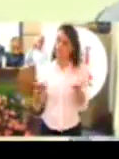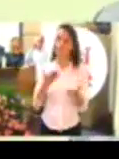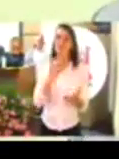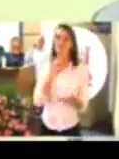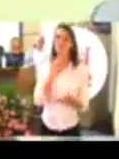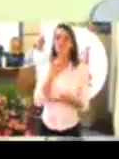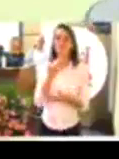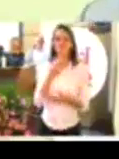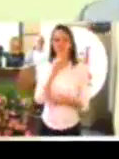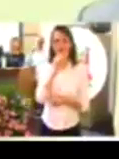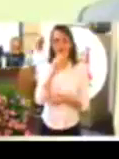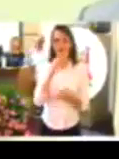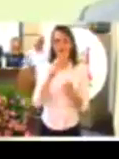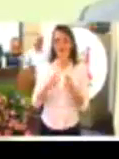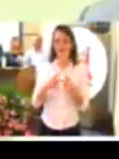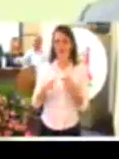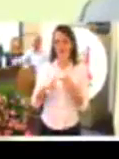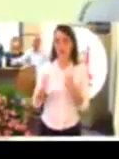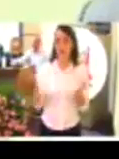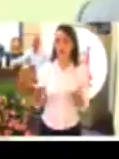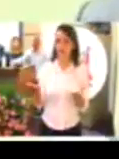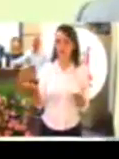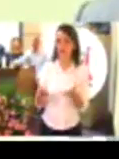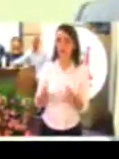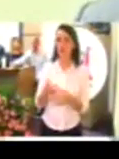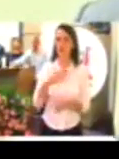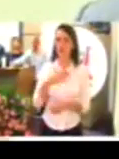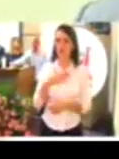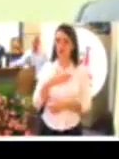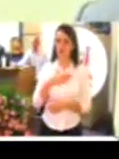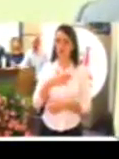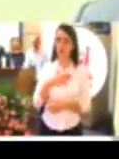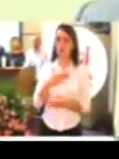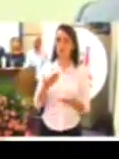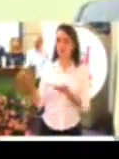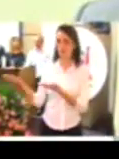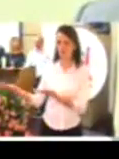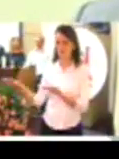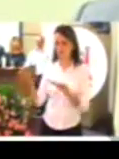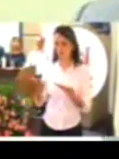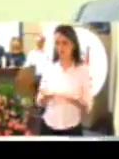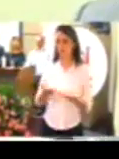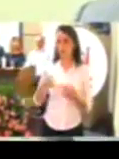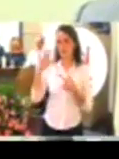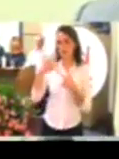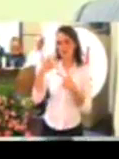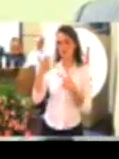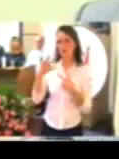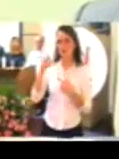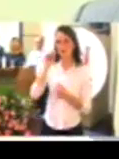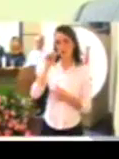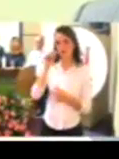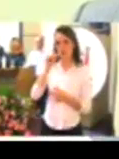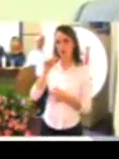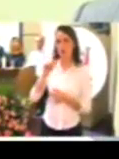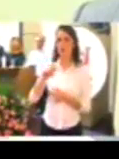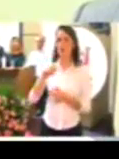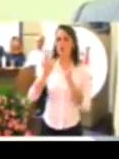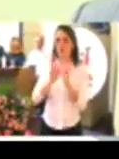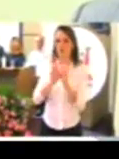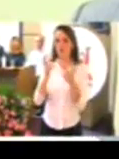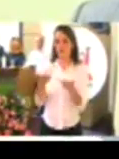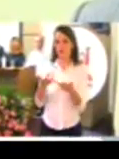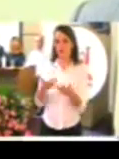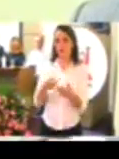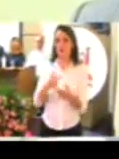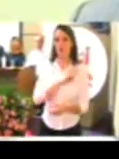Legislativo. E nesse momento eu passo a palavra à excelentíssima senhora presidente da Câmara de